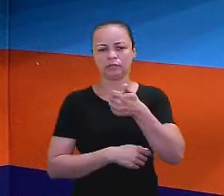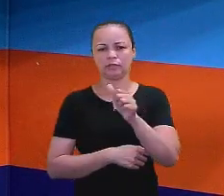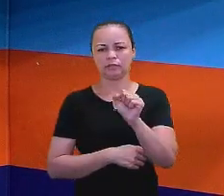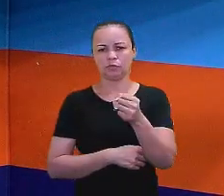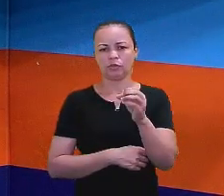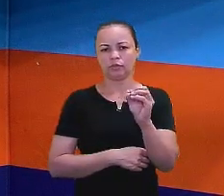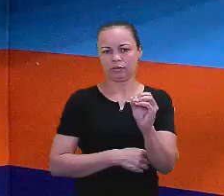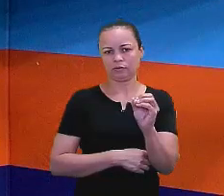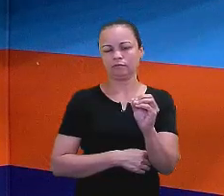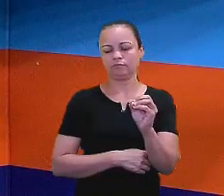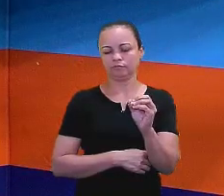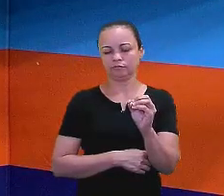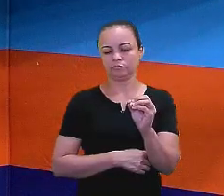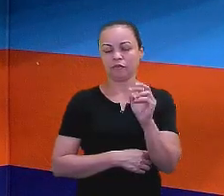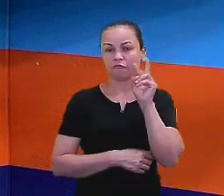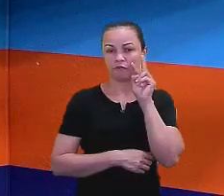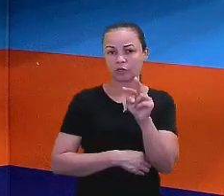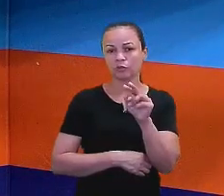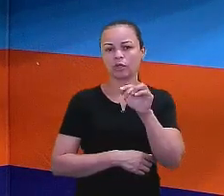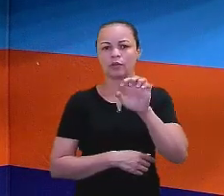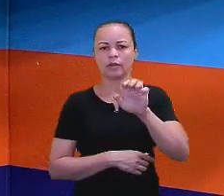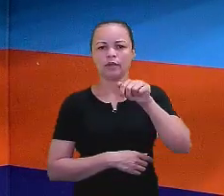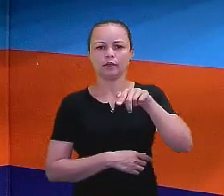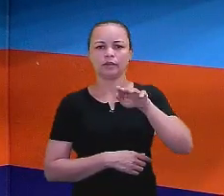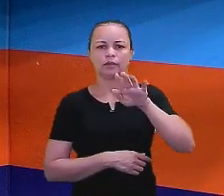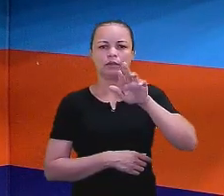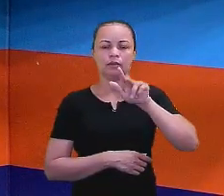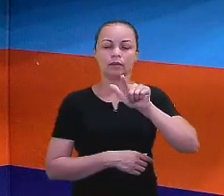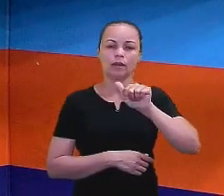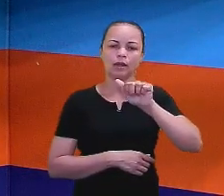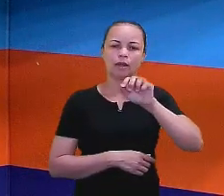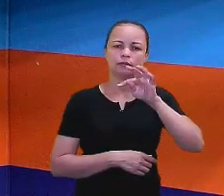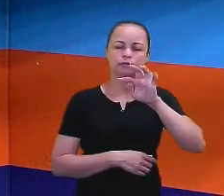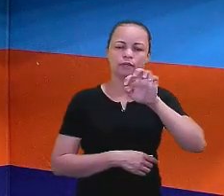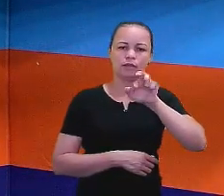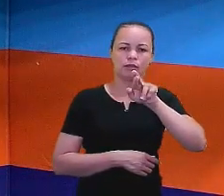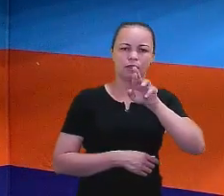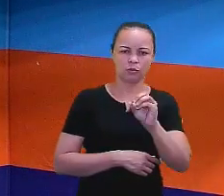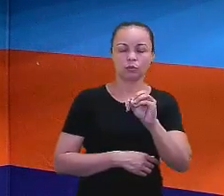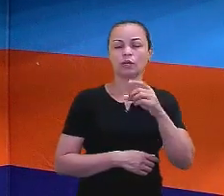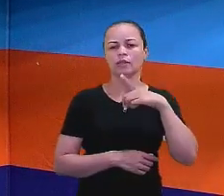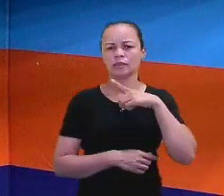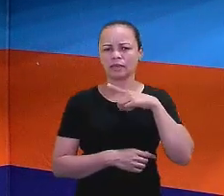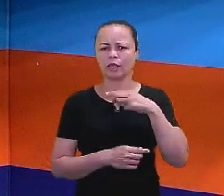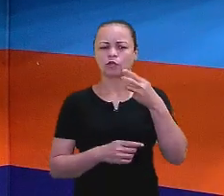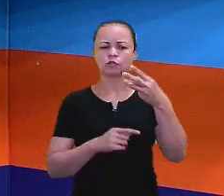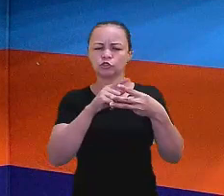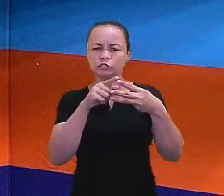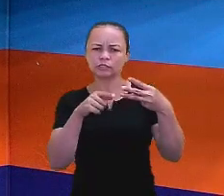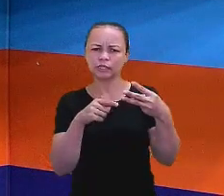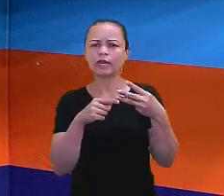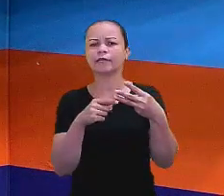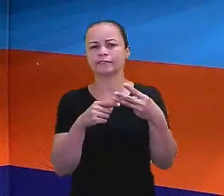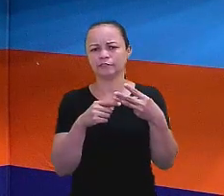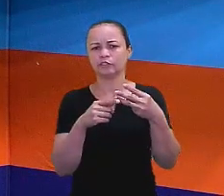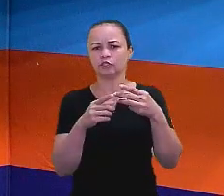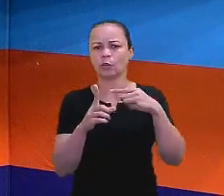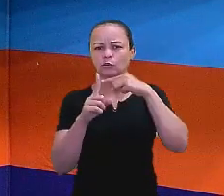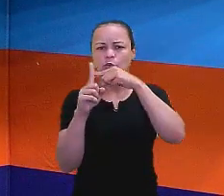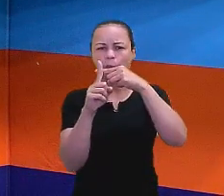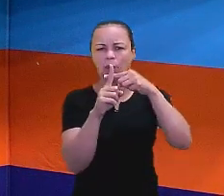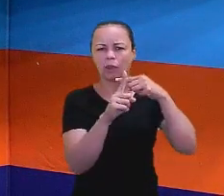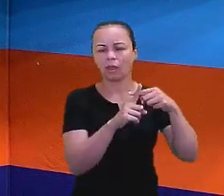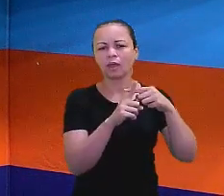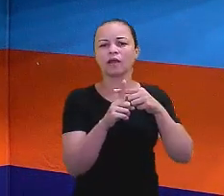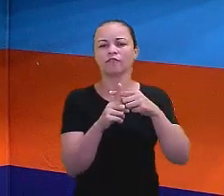que o equilátero, ele tem 3 ângulos iguais, né, de 60 graus. Lembram lá que eu trouxe? Então, se eu somar os 3 ângulos, vai dar